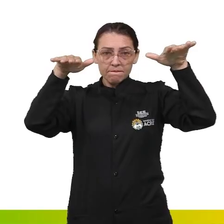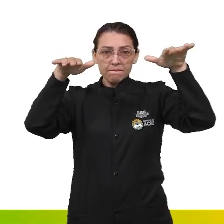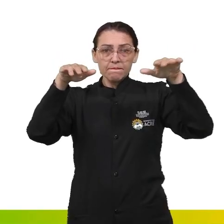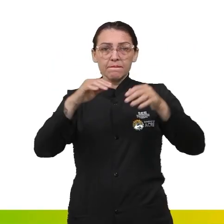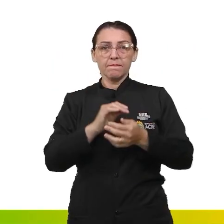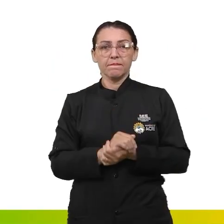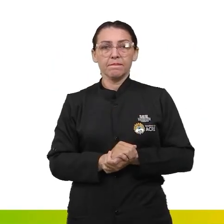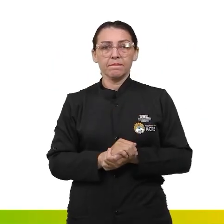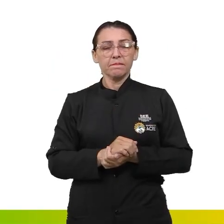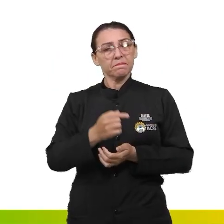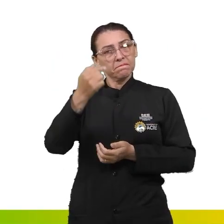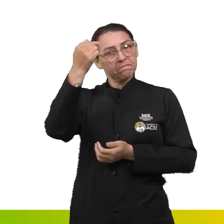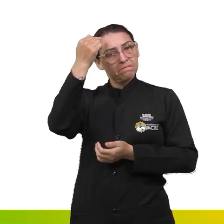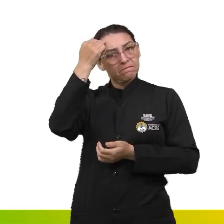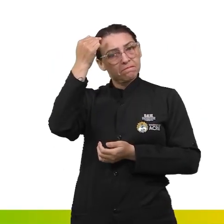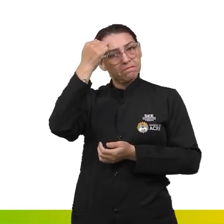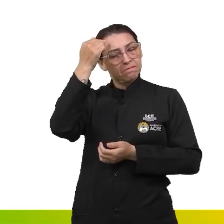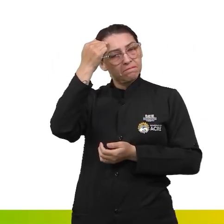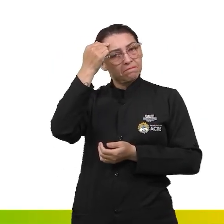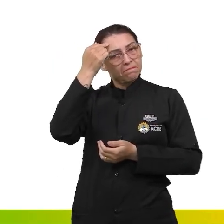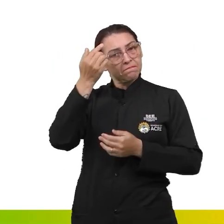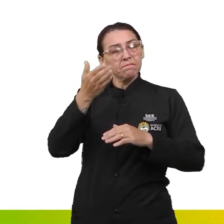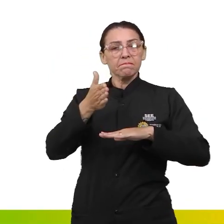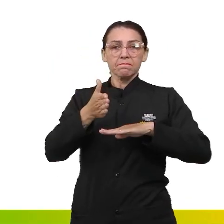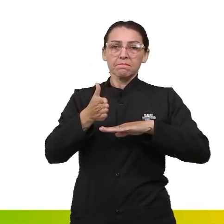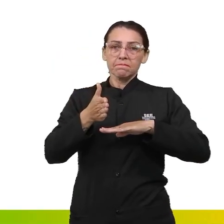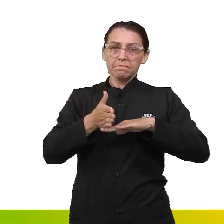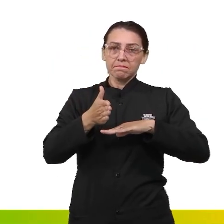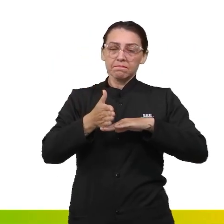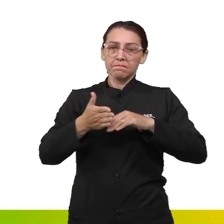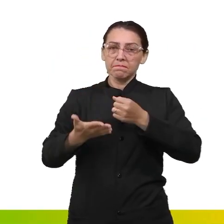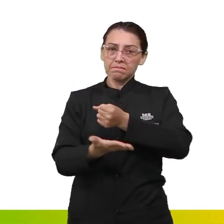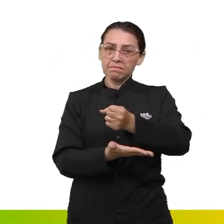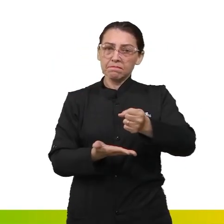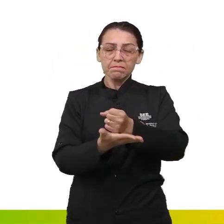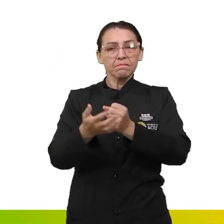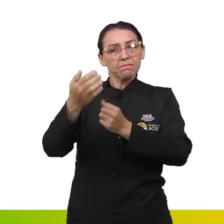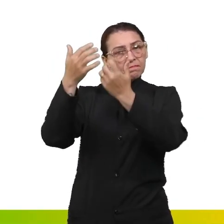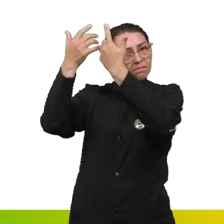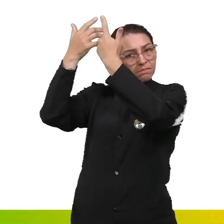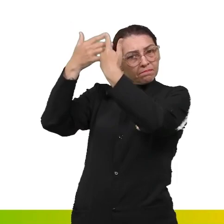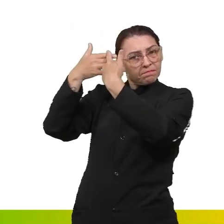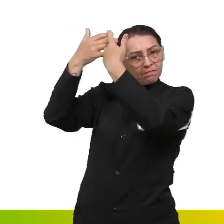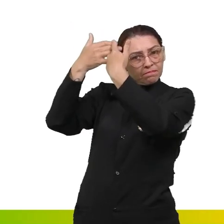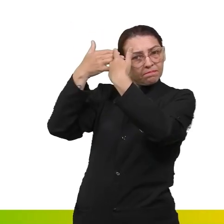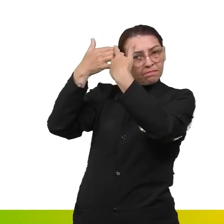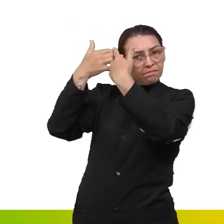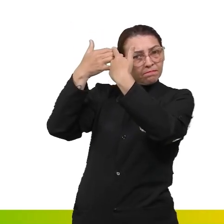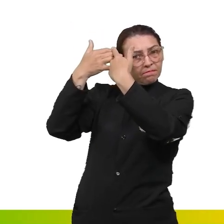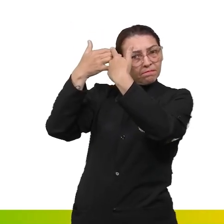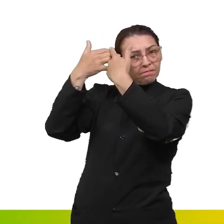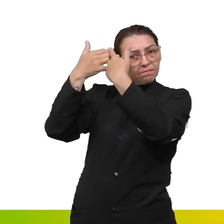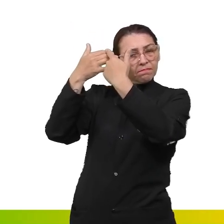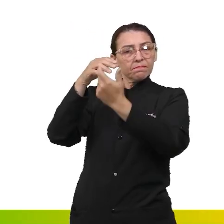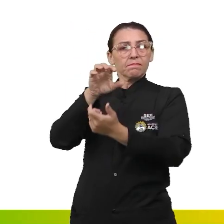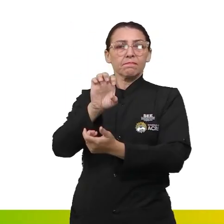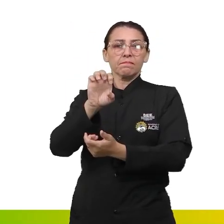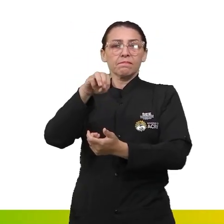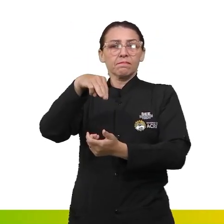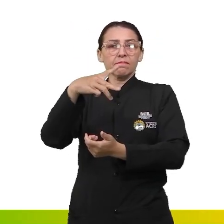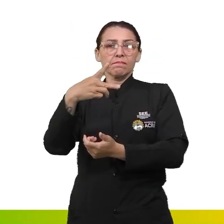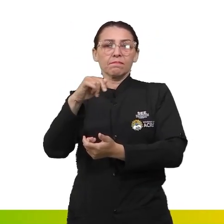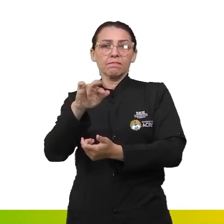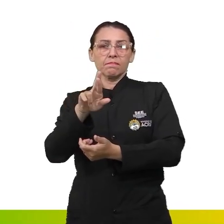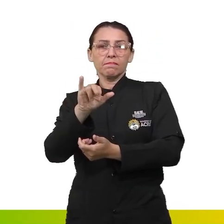E o pensamento moderno, com bases no racionalismo e no empiricismo. Tá?